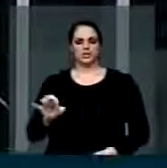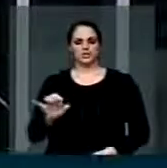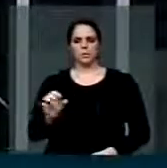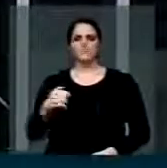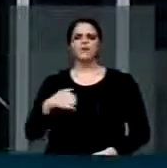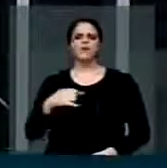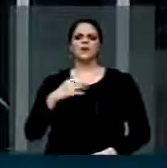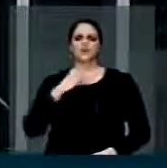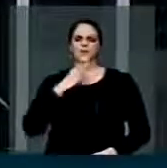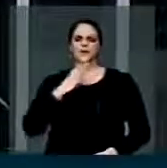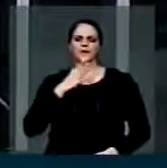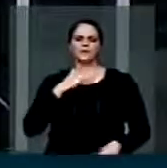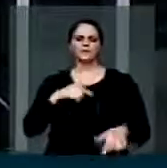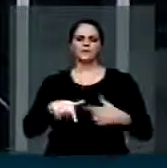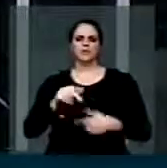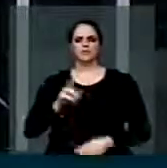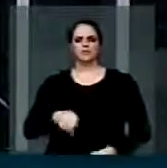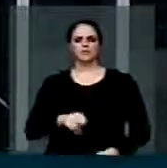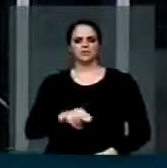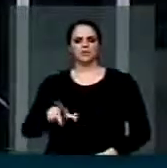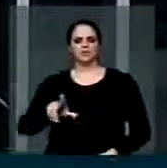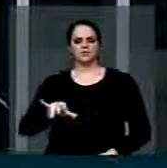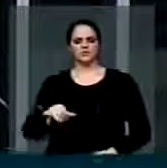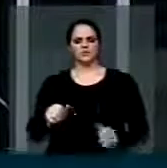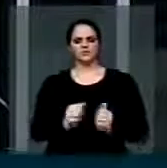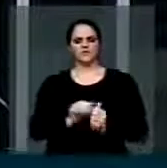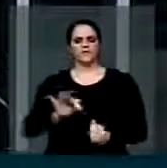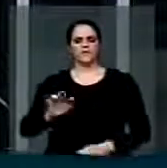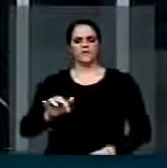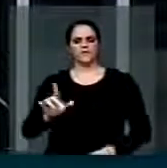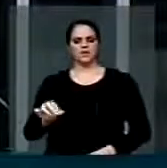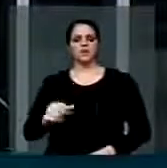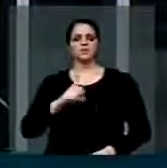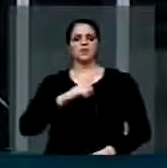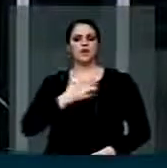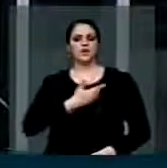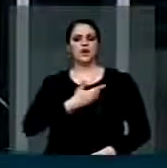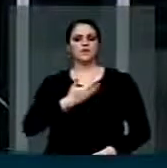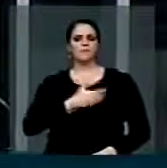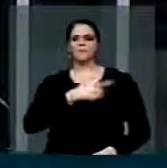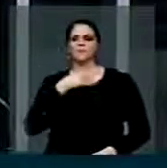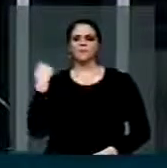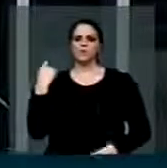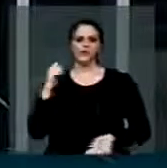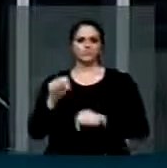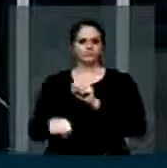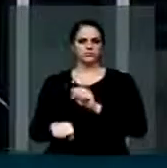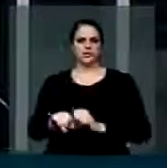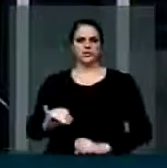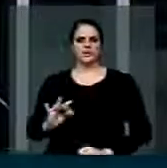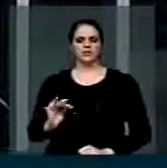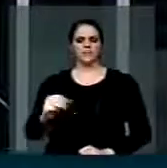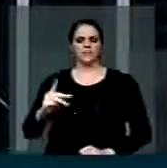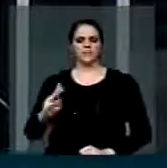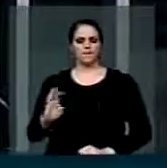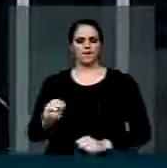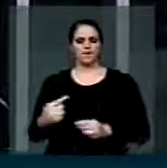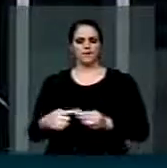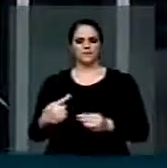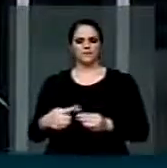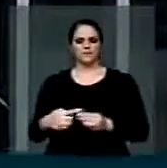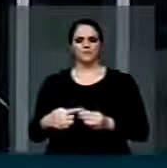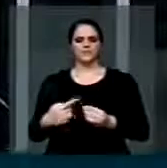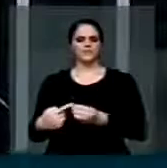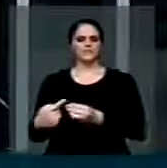trabalho de Luiz Couto com Fernando Ferro, um companheiro nosso que foi assassinado em Itambé, ou Pedra de Fogo. São duas cidades,